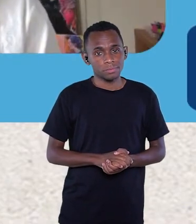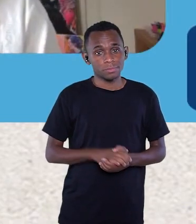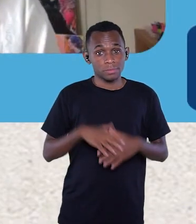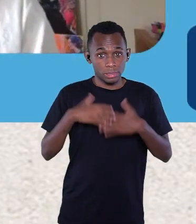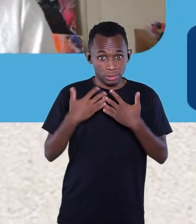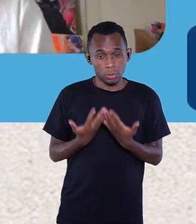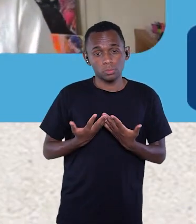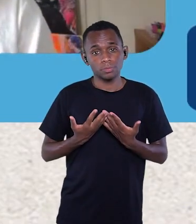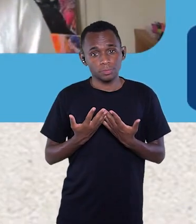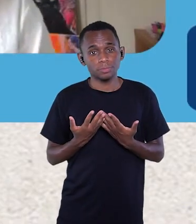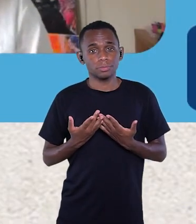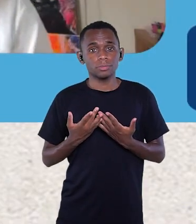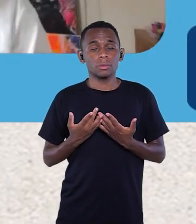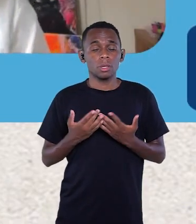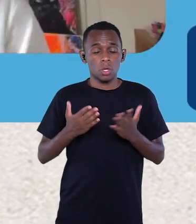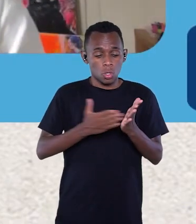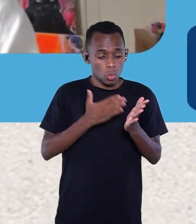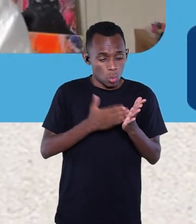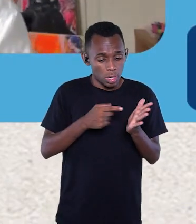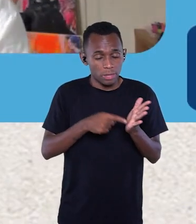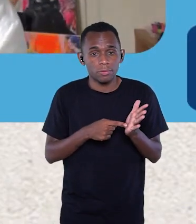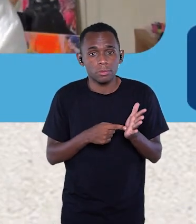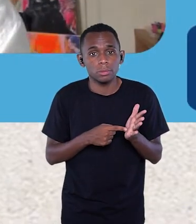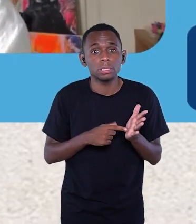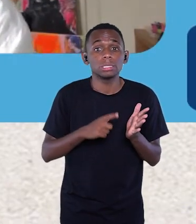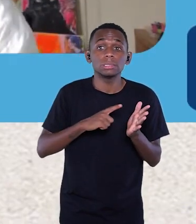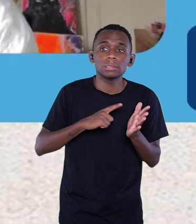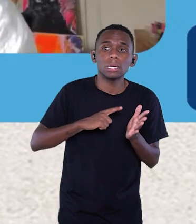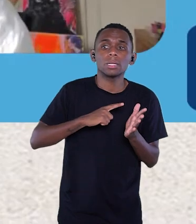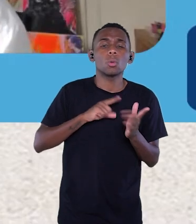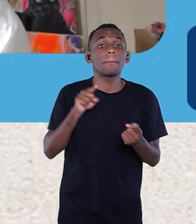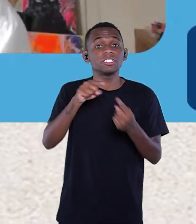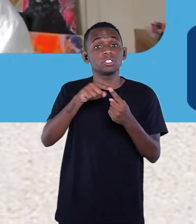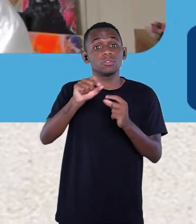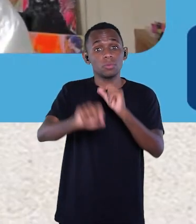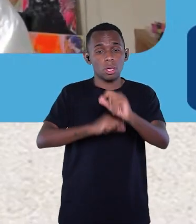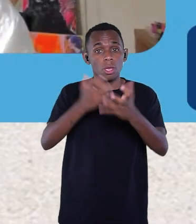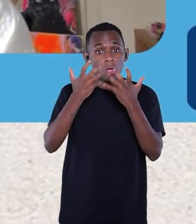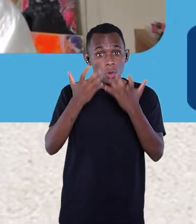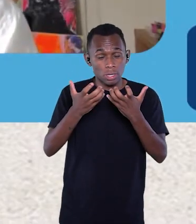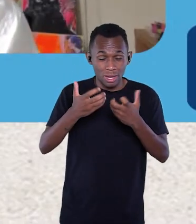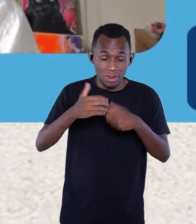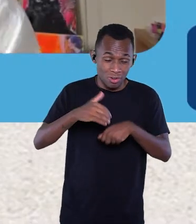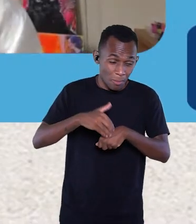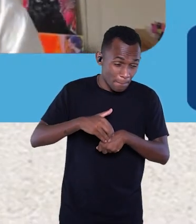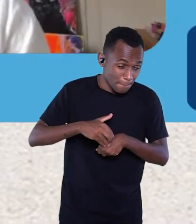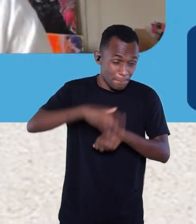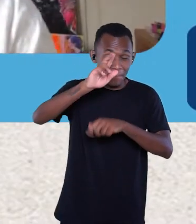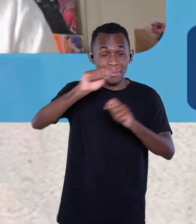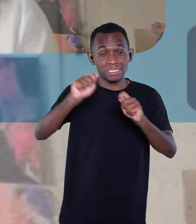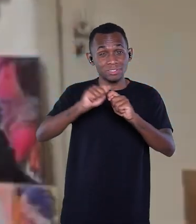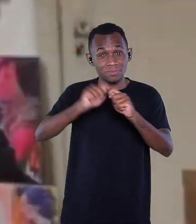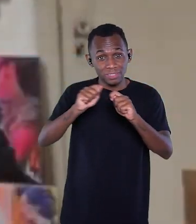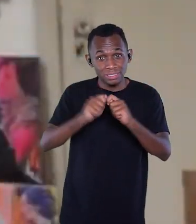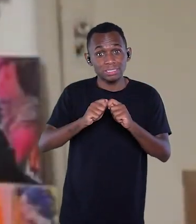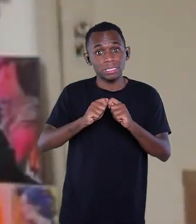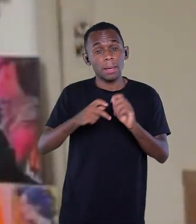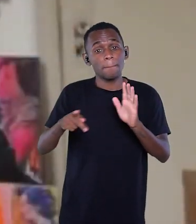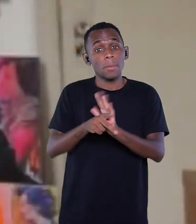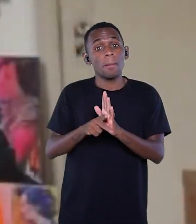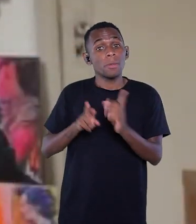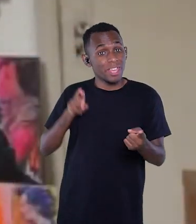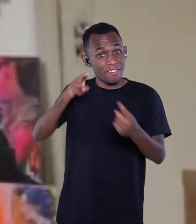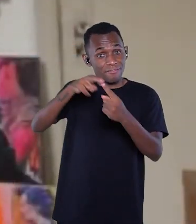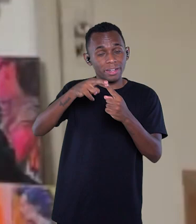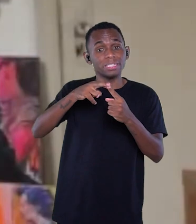Então, porque é isso, no livro, eu tenho uma ideia que eu quero fazer o máximo que eu conseguir de